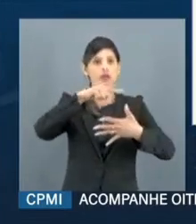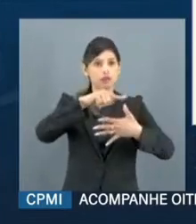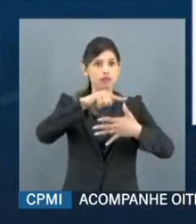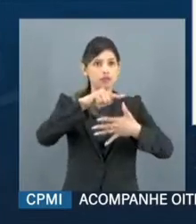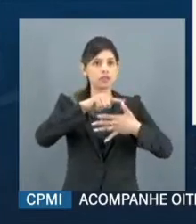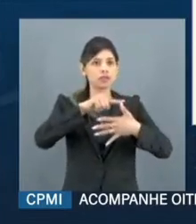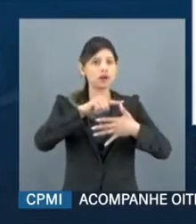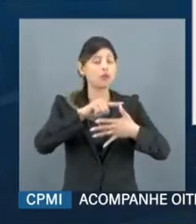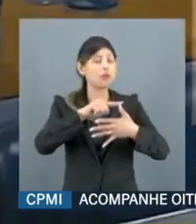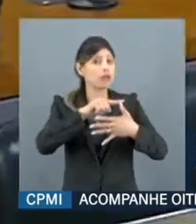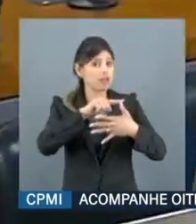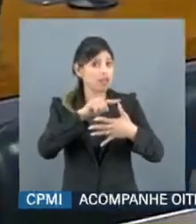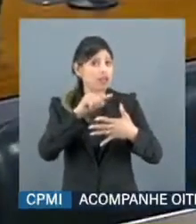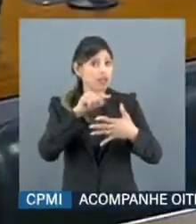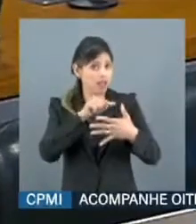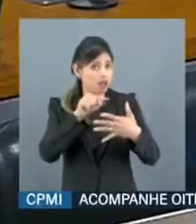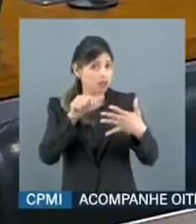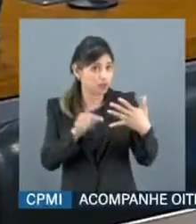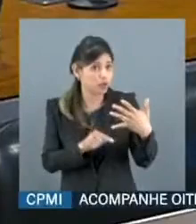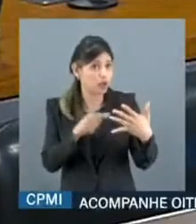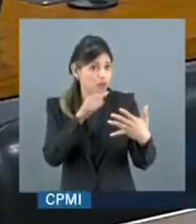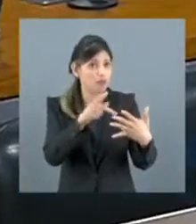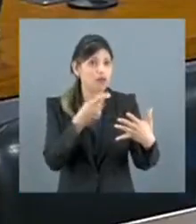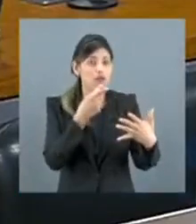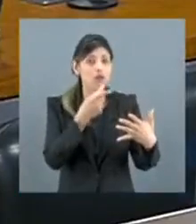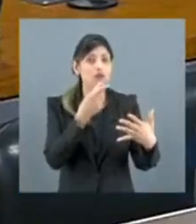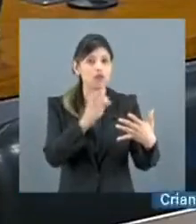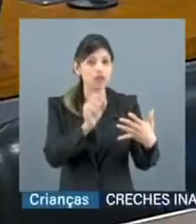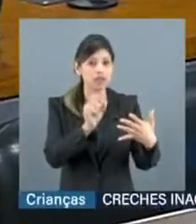do comando das Forças Armadas. Se eu quiser, eu pego o vídeo, o senhor acabou de